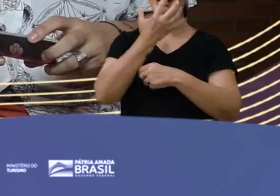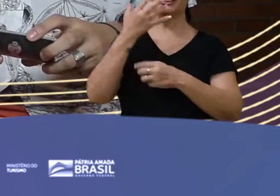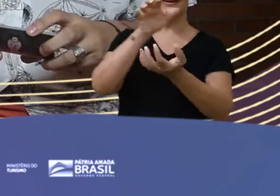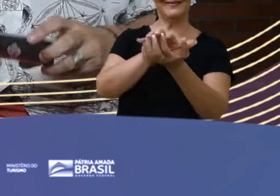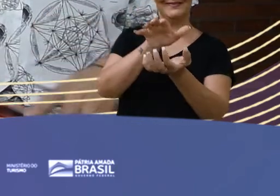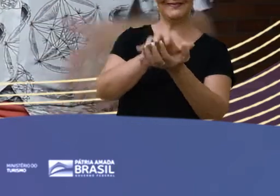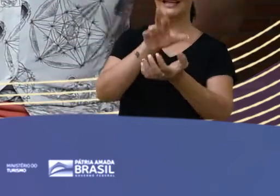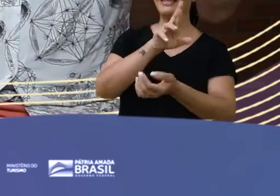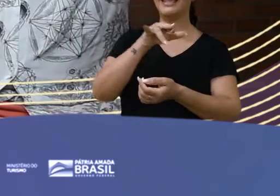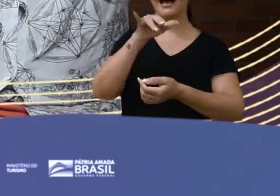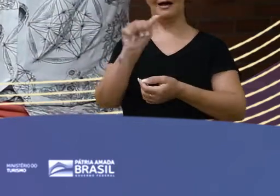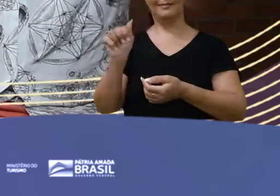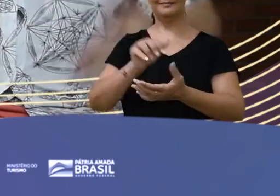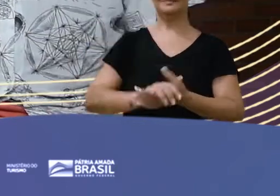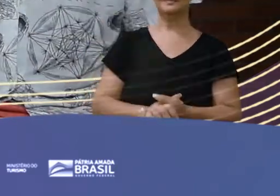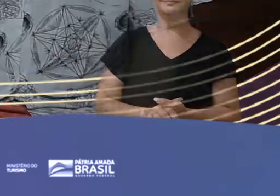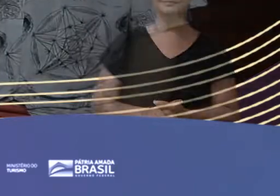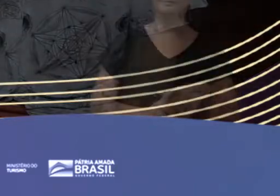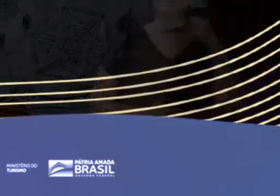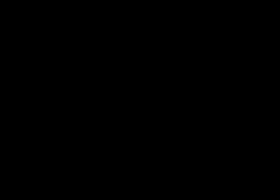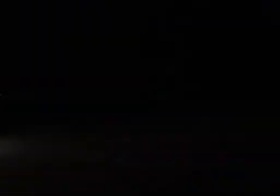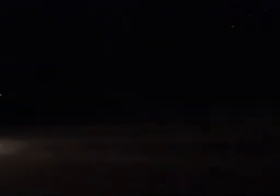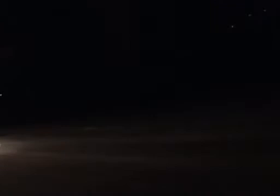cantora pernambucana, Riá.